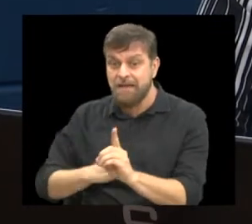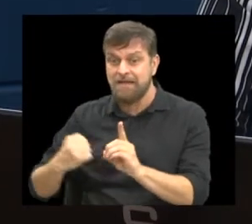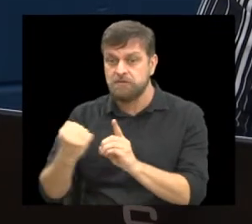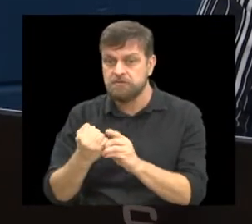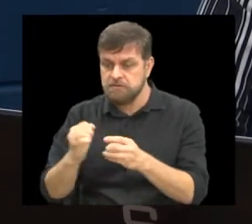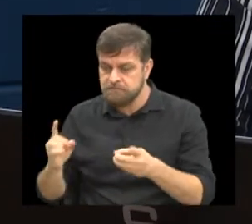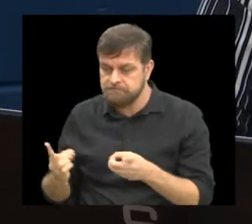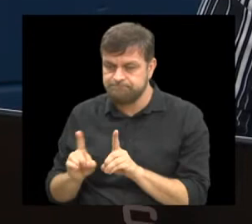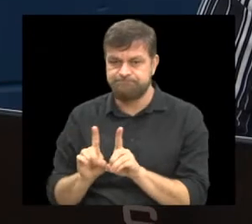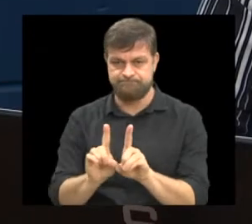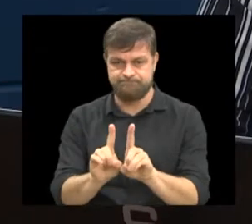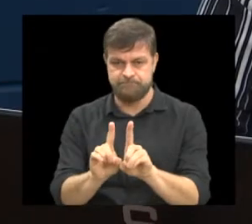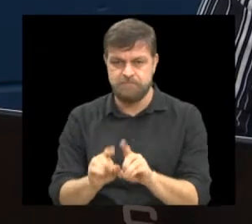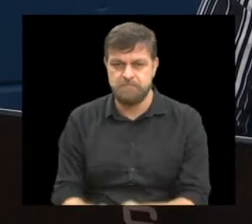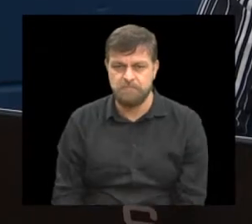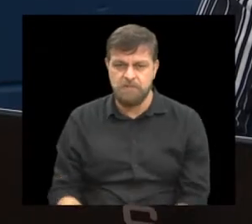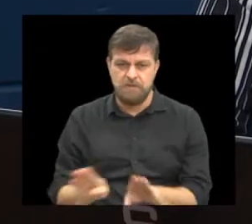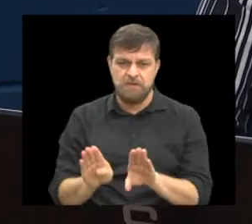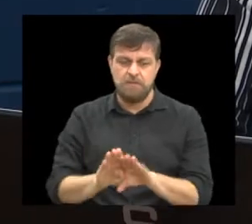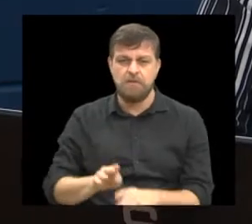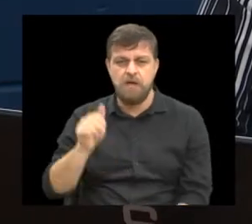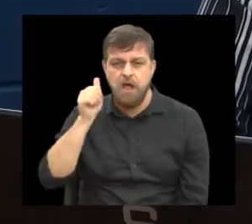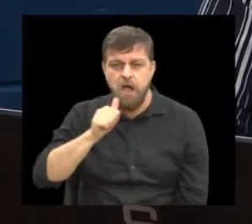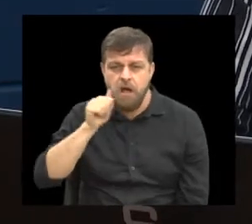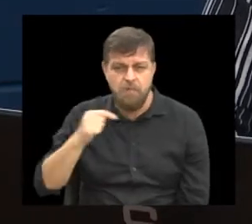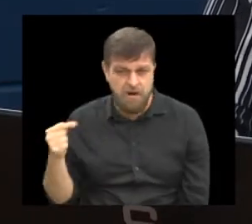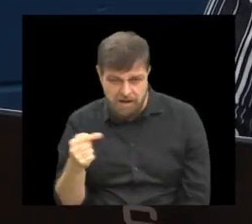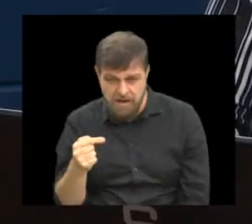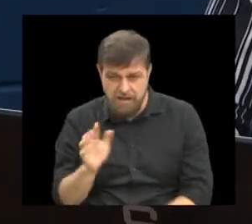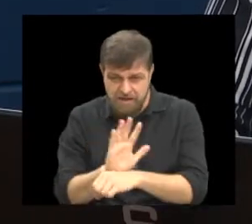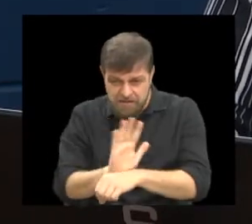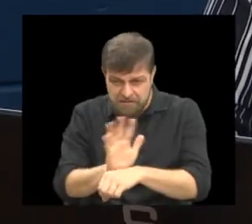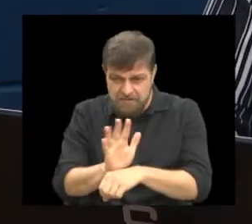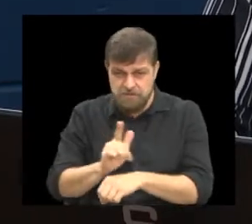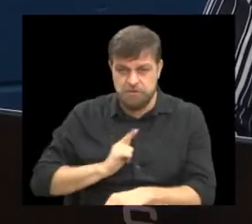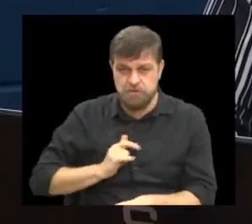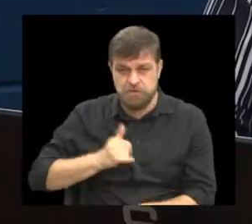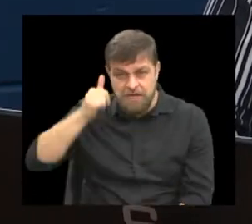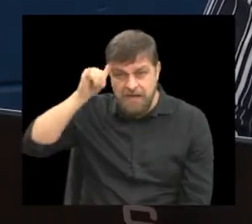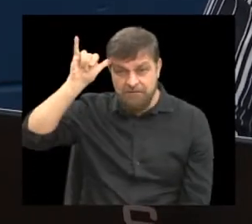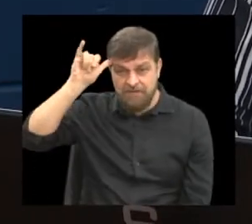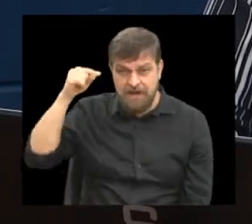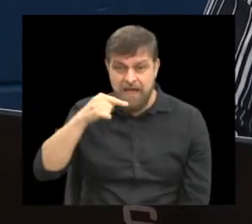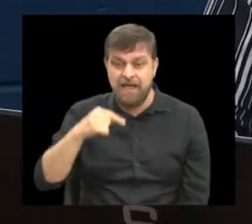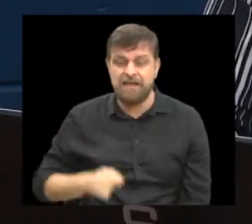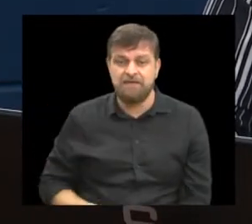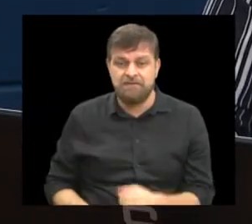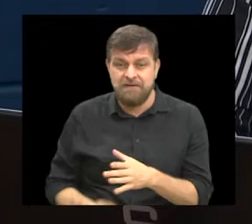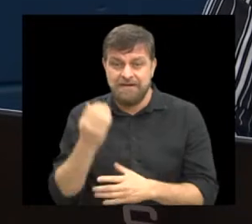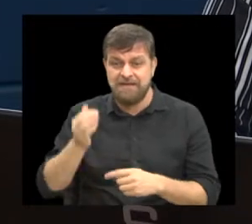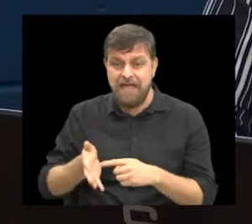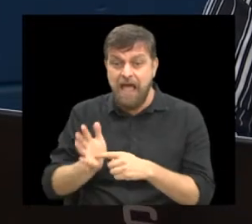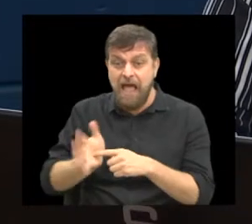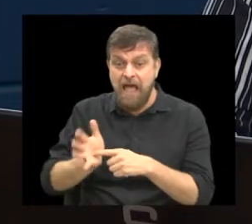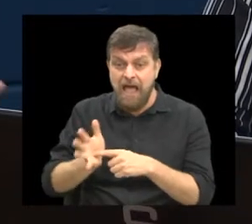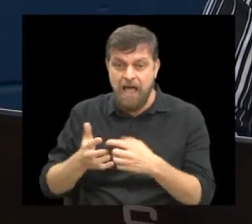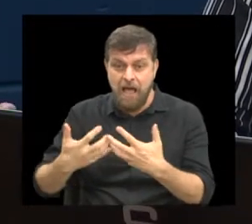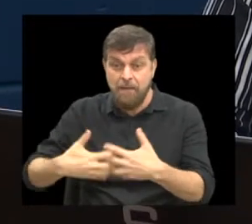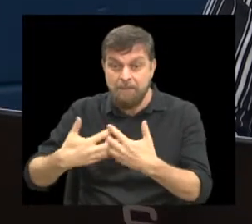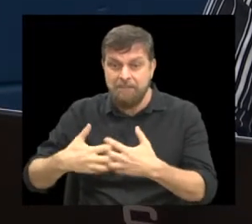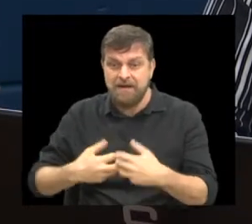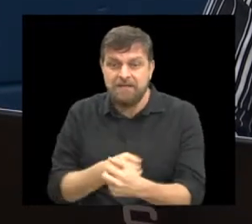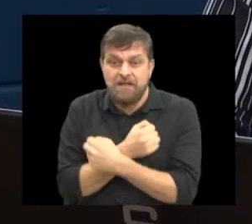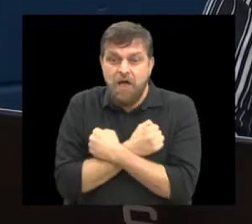Tá? Quando a gente fala daquela senhora das vaquinhas, ela inventa a máquina do abraço, porque socialmente, normalmente, quando